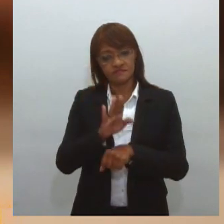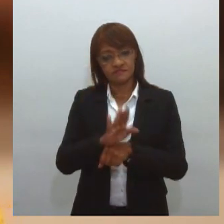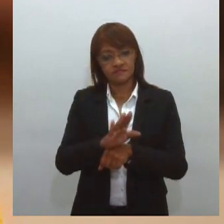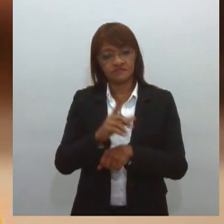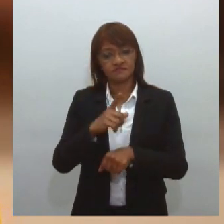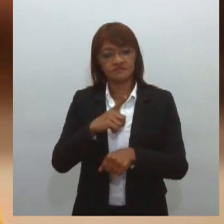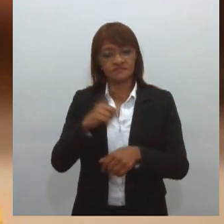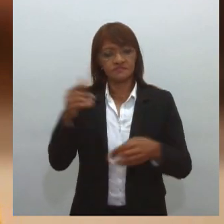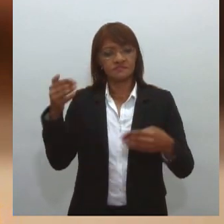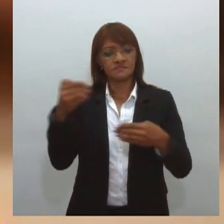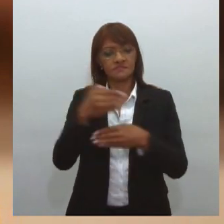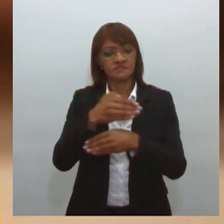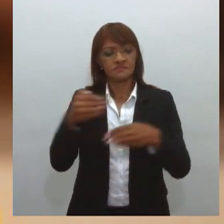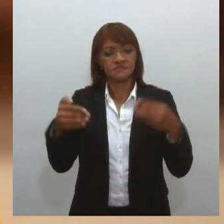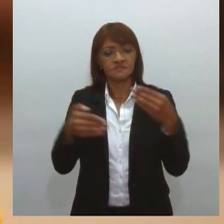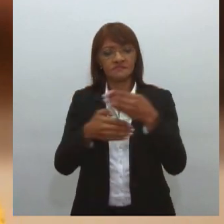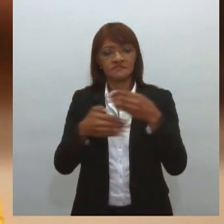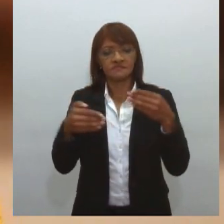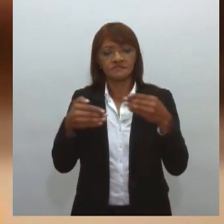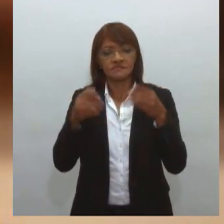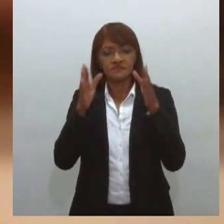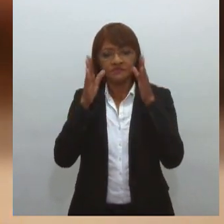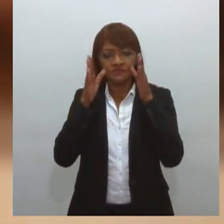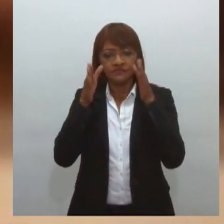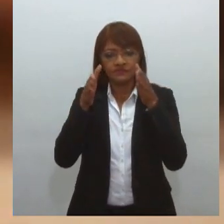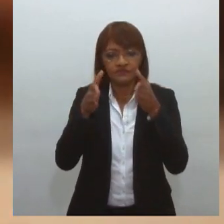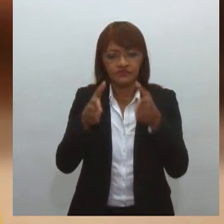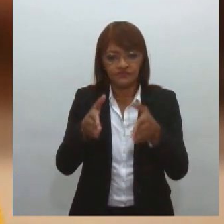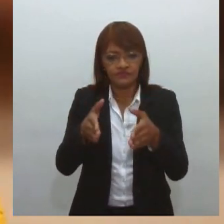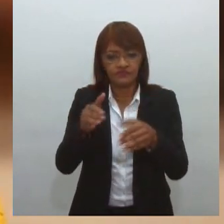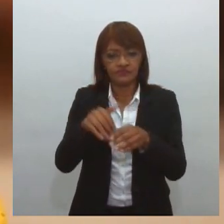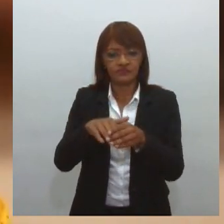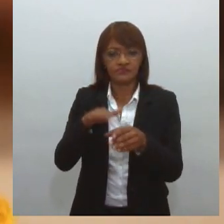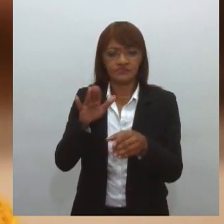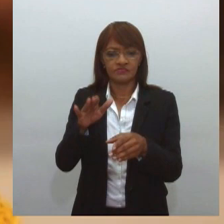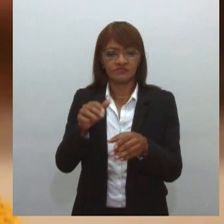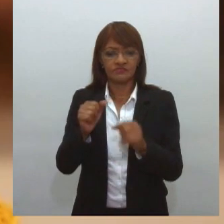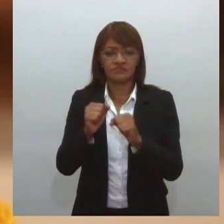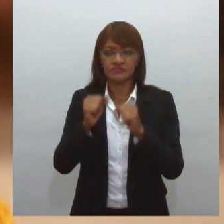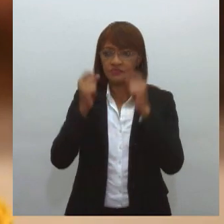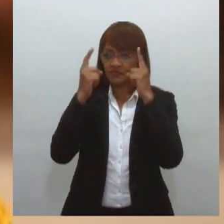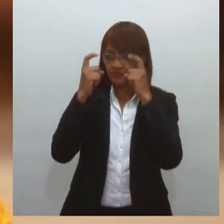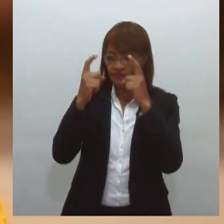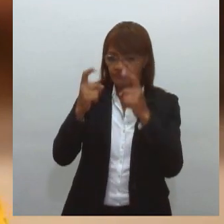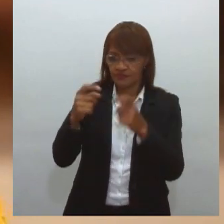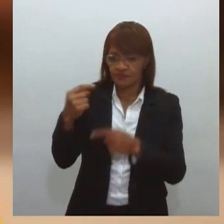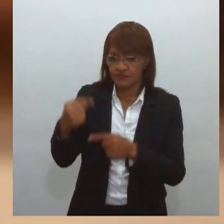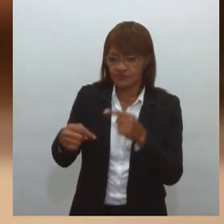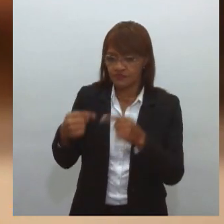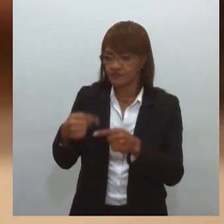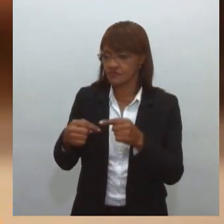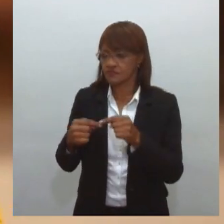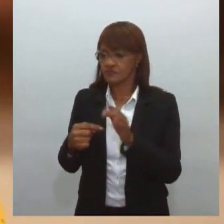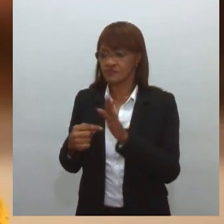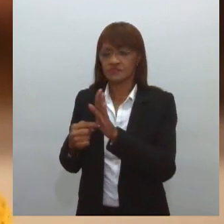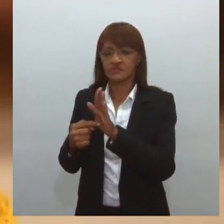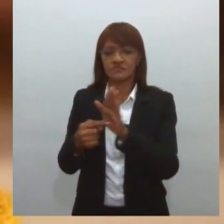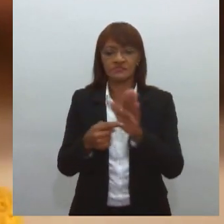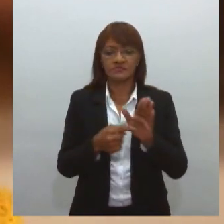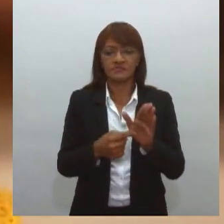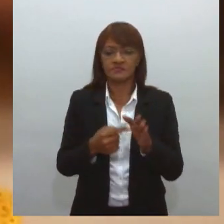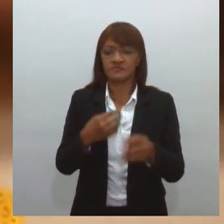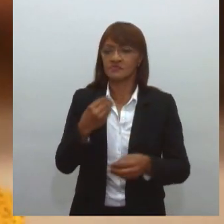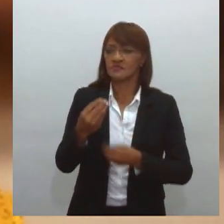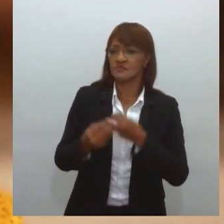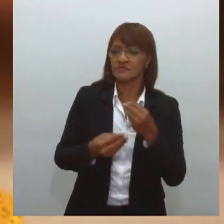bem focado nas eleições. Nós vamos falar de violência política, nós vamos mostrar os casos e como elas vão se socorrer,